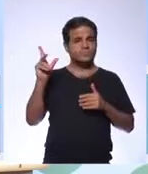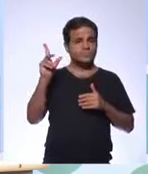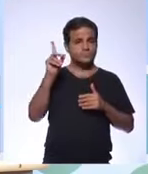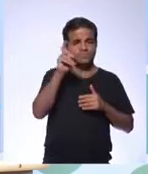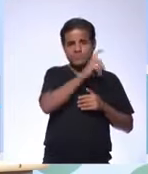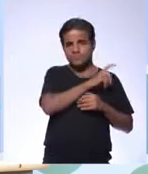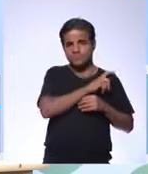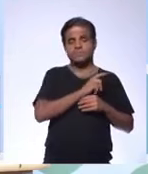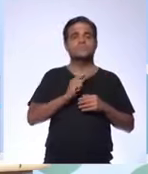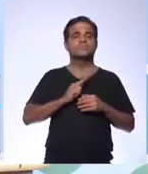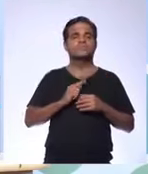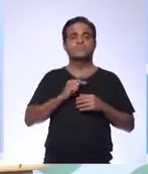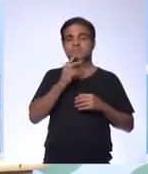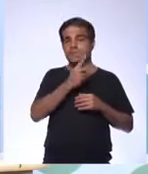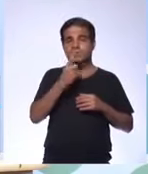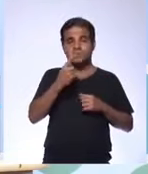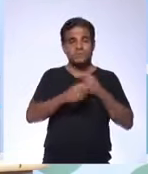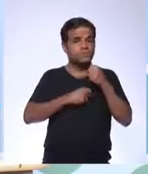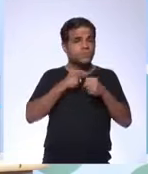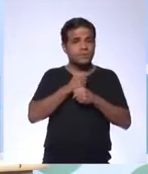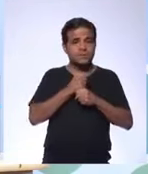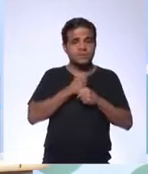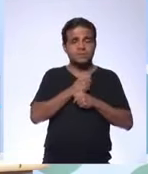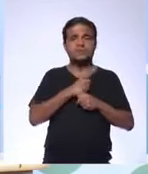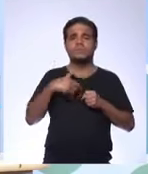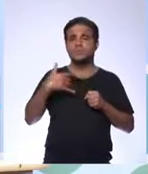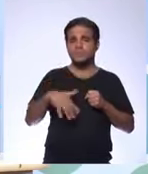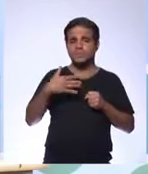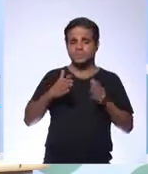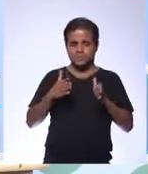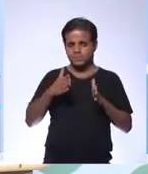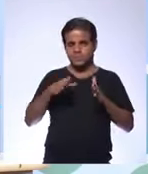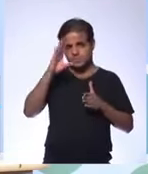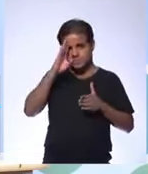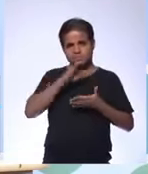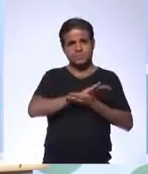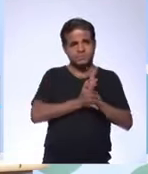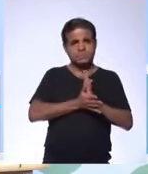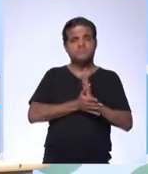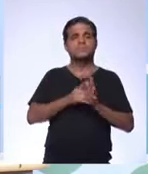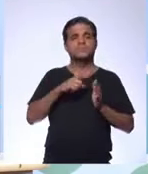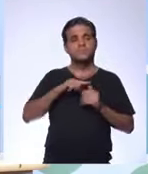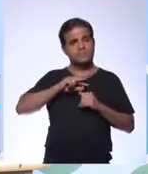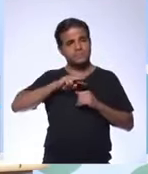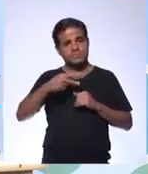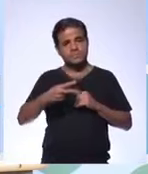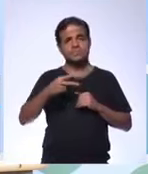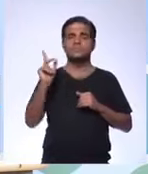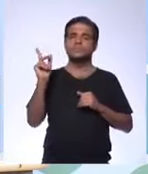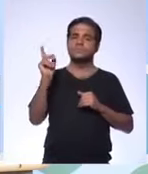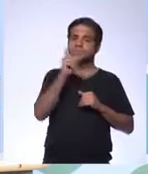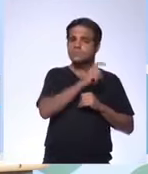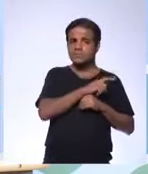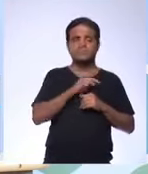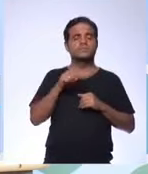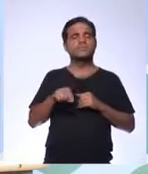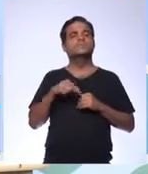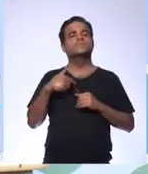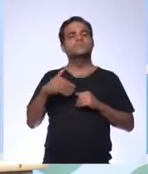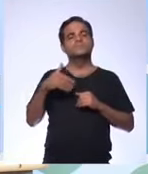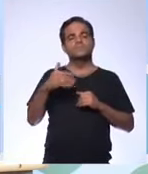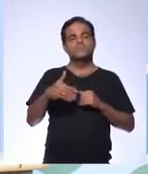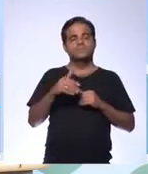complicado, né? Foram 21 anos de regime civil-militar, então nós teremos uma transição complicada, mas